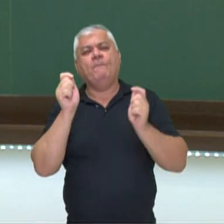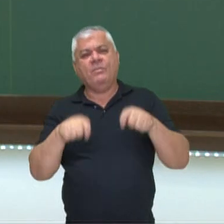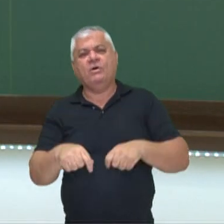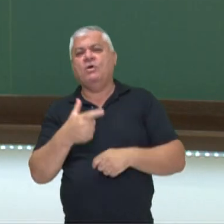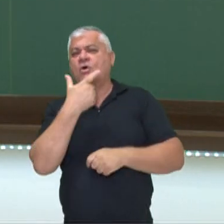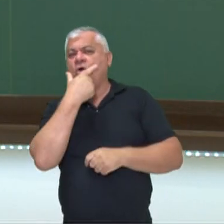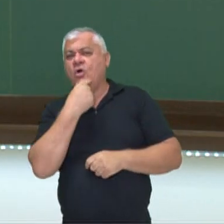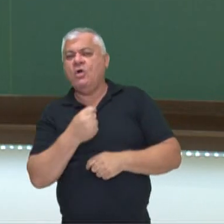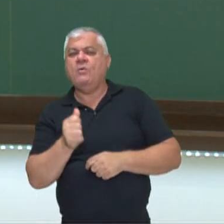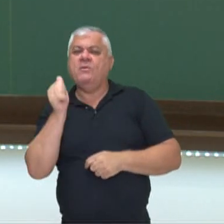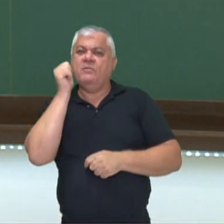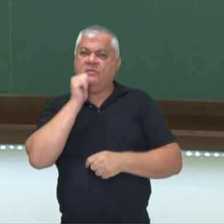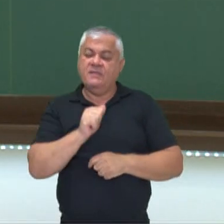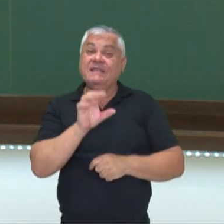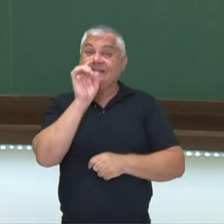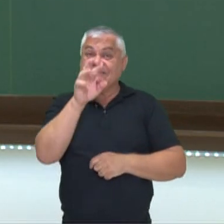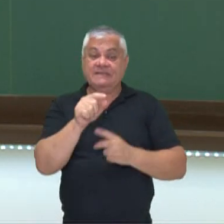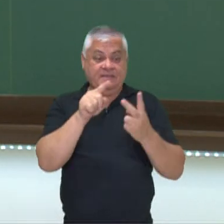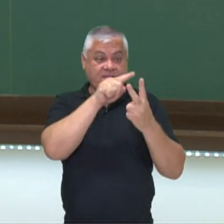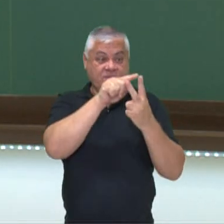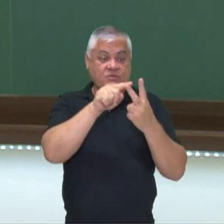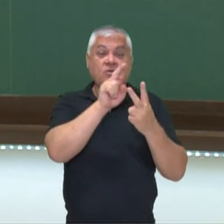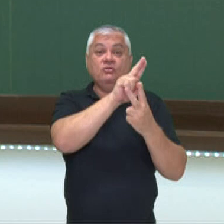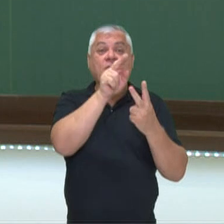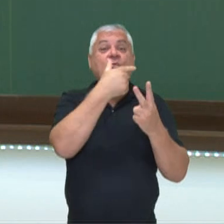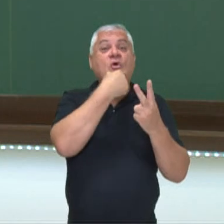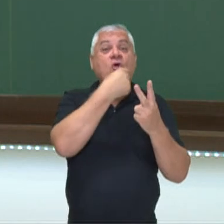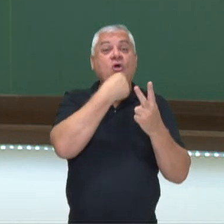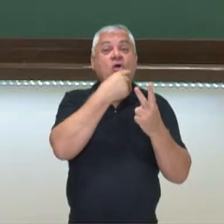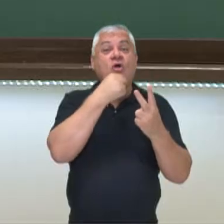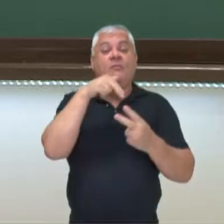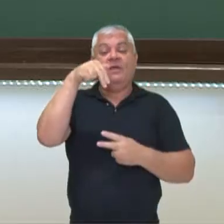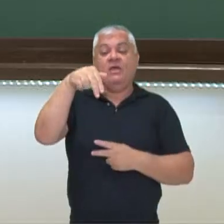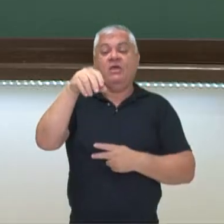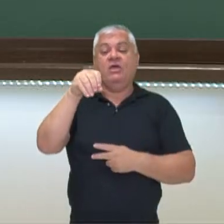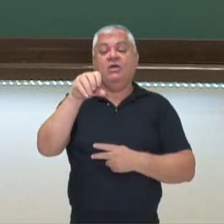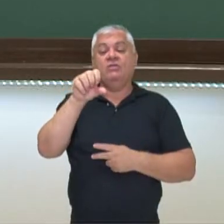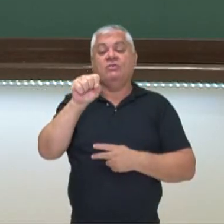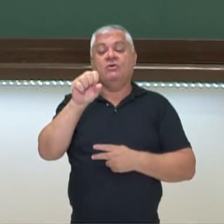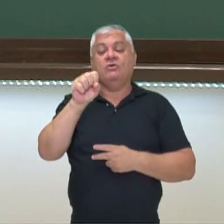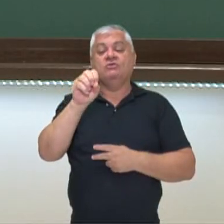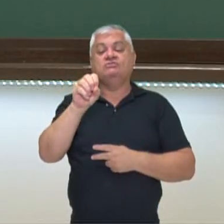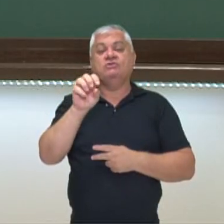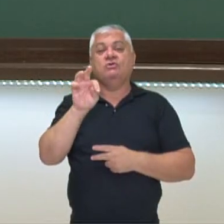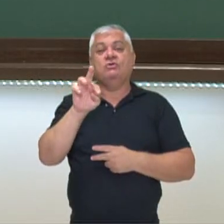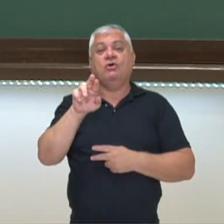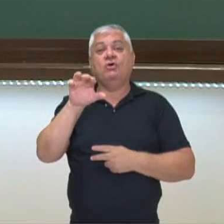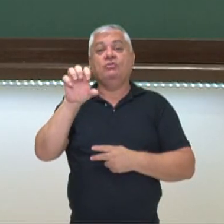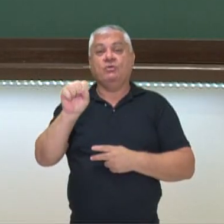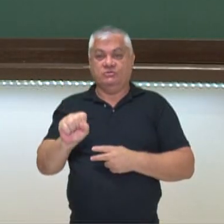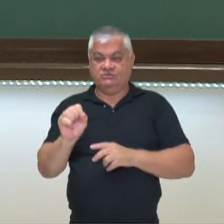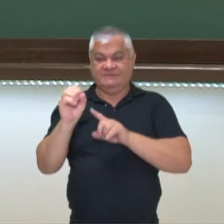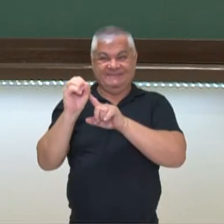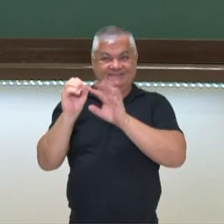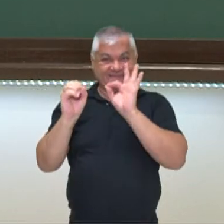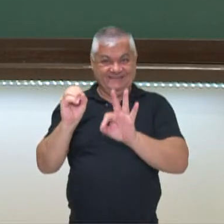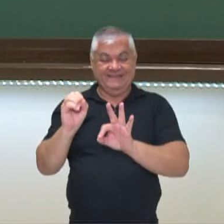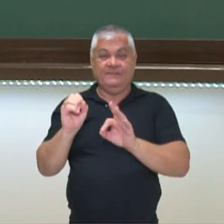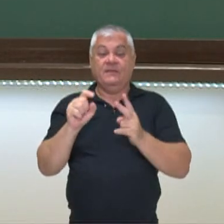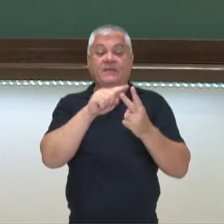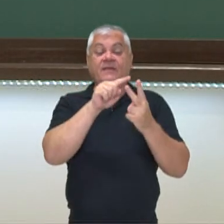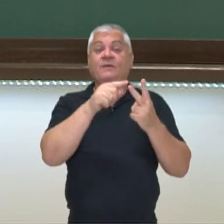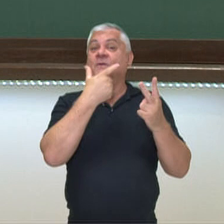mas eu tenho Carlos e Pedro. Portanto, será nosotros. Tranquilo? Então, gravem essa informação. Ela é muito importante porque é